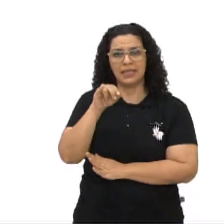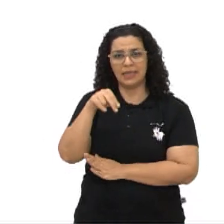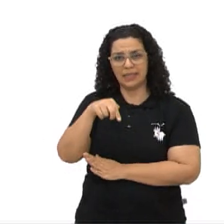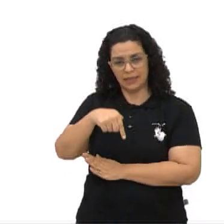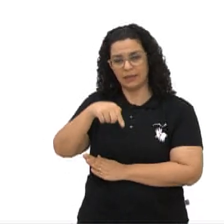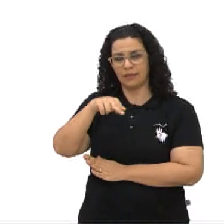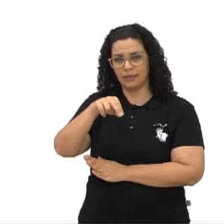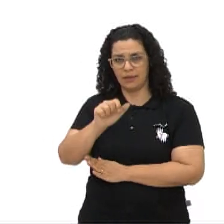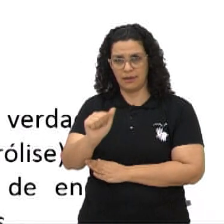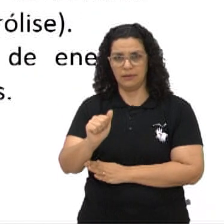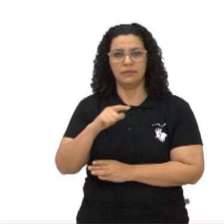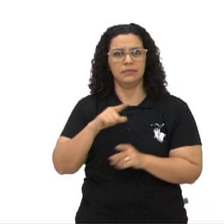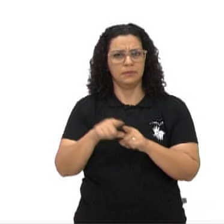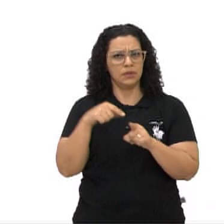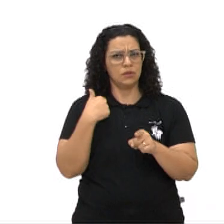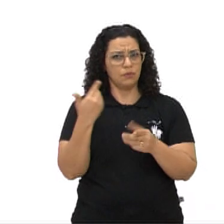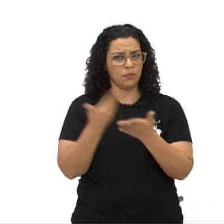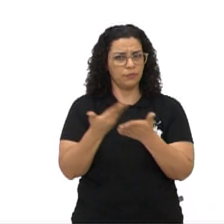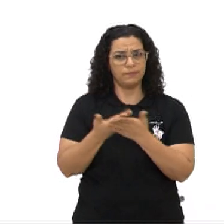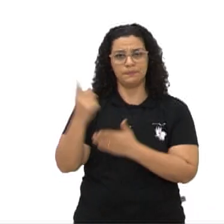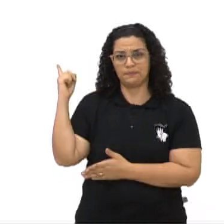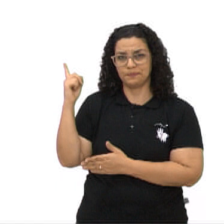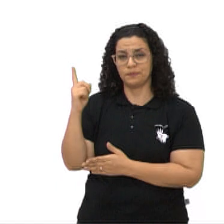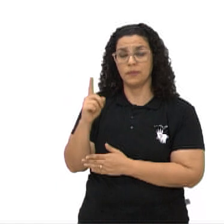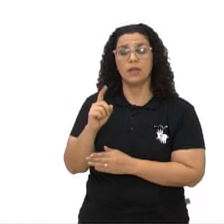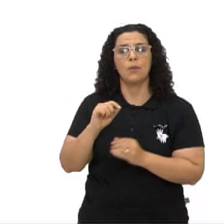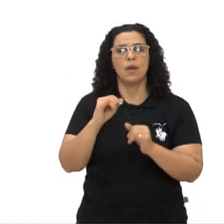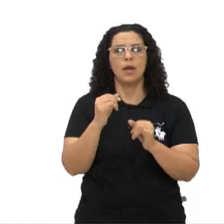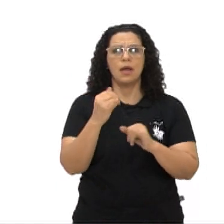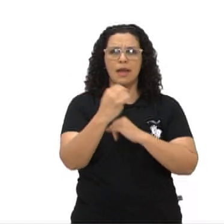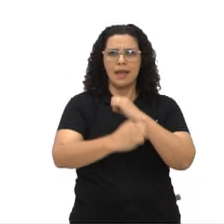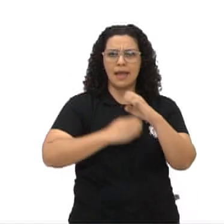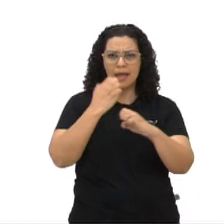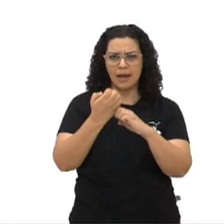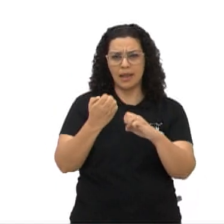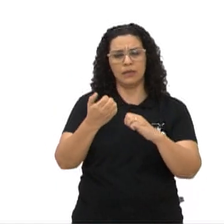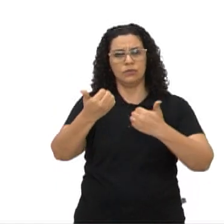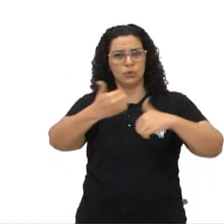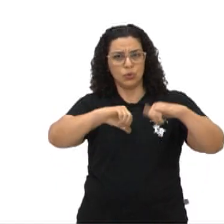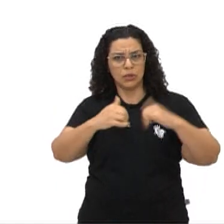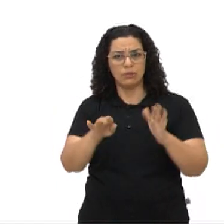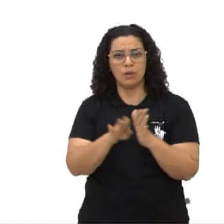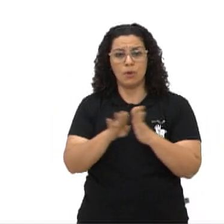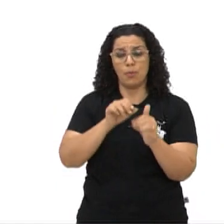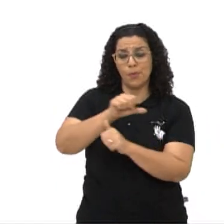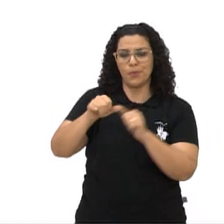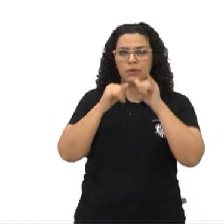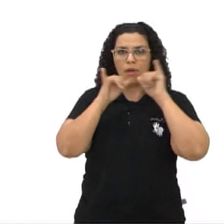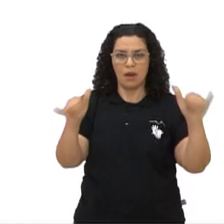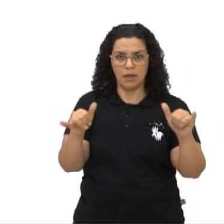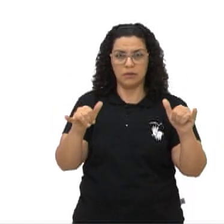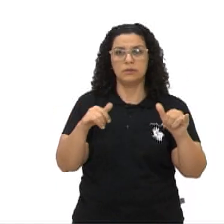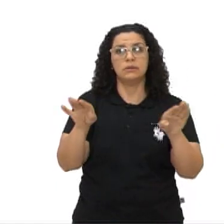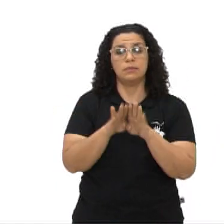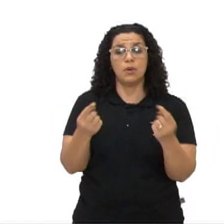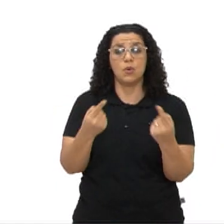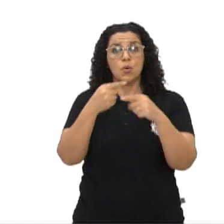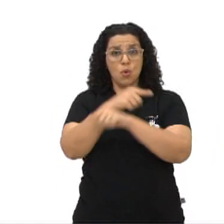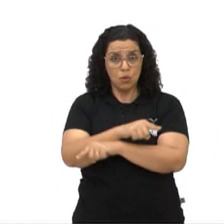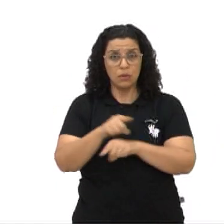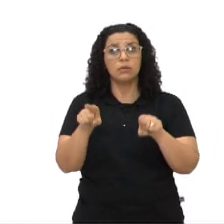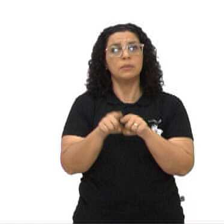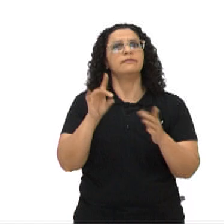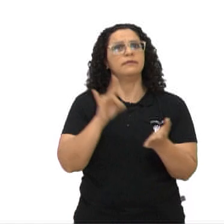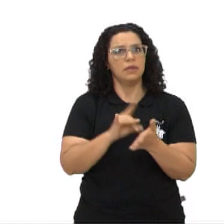ígnea. Vamos lá então? O que é a eletrólise? Reações químicas produzem energia elétrica. E o inverso também é